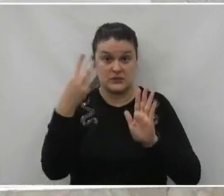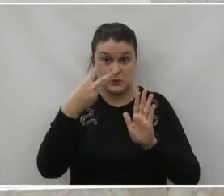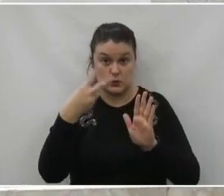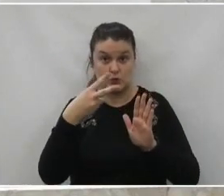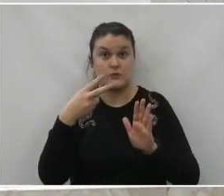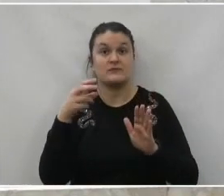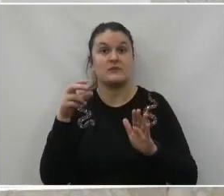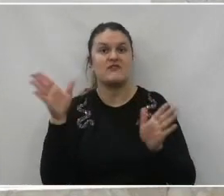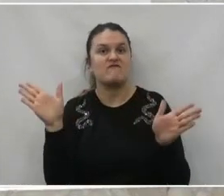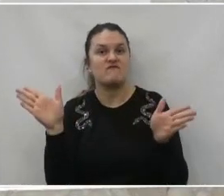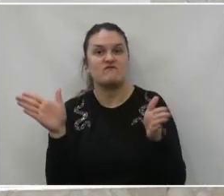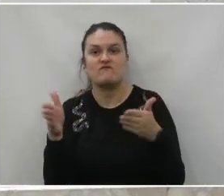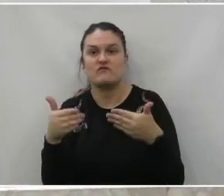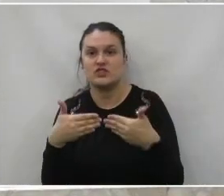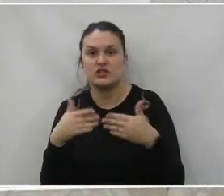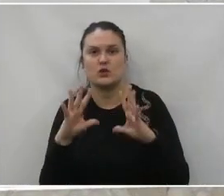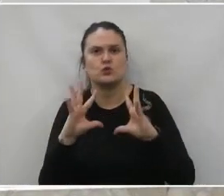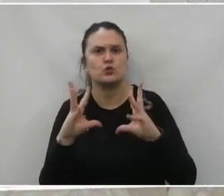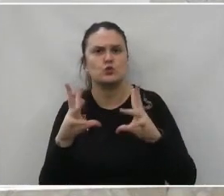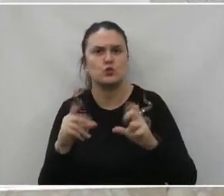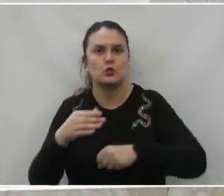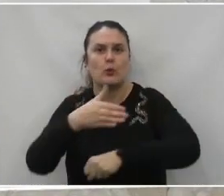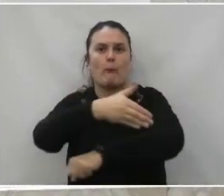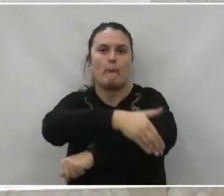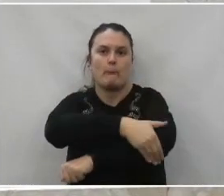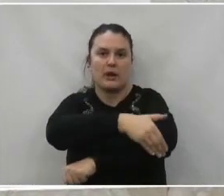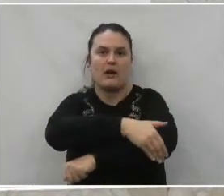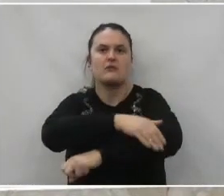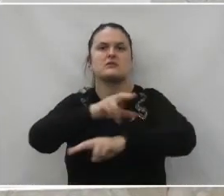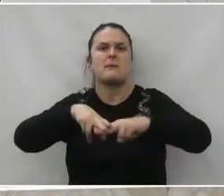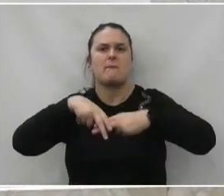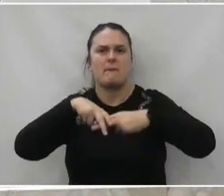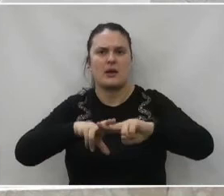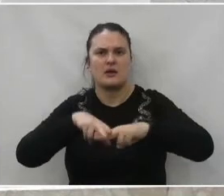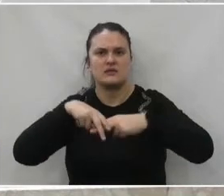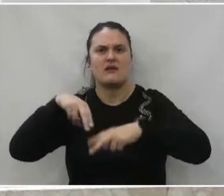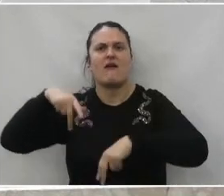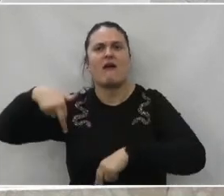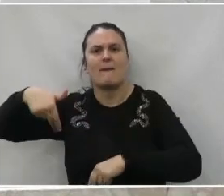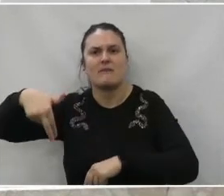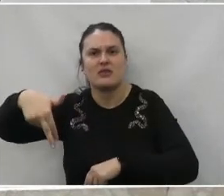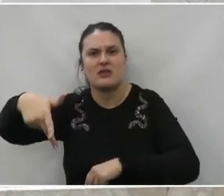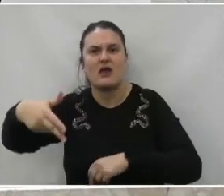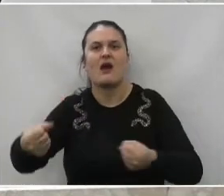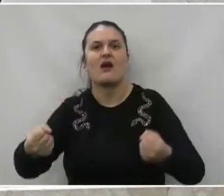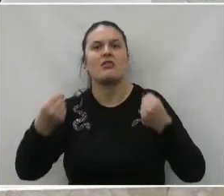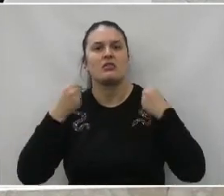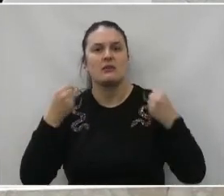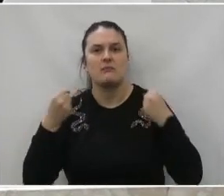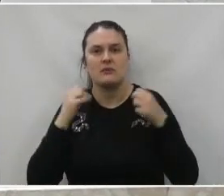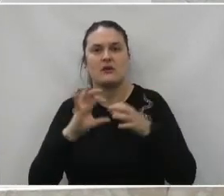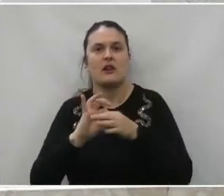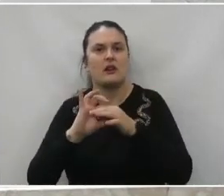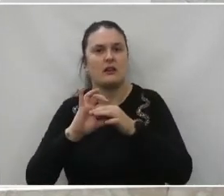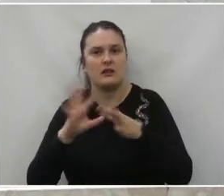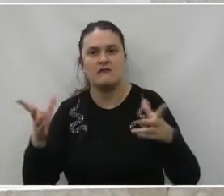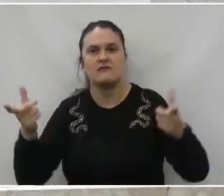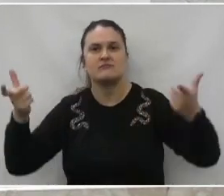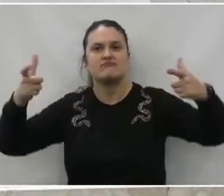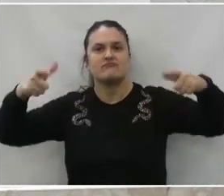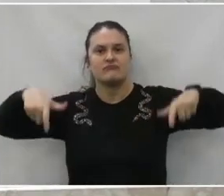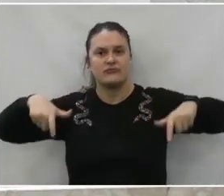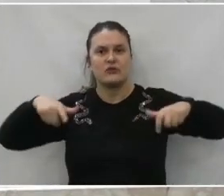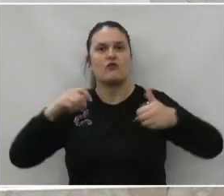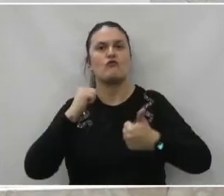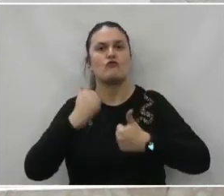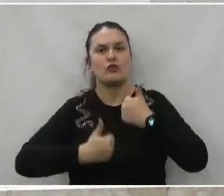o fechamento de todos os parques, praças, pistas de caminhada, academias ao ar livre, campos de futebol